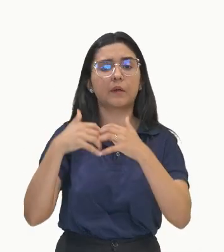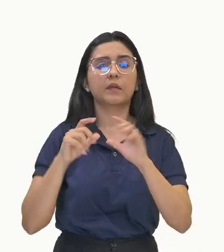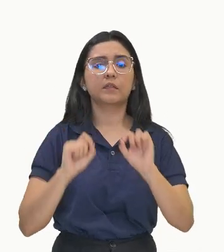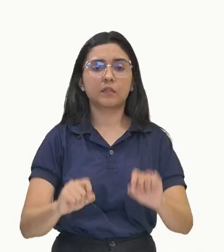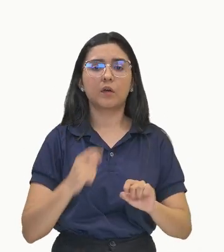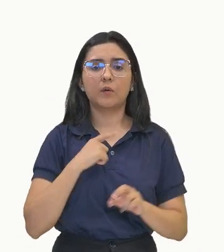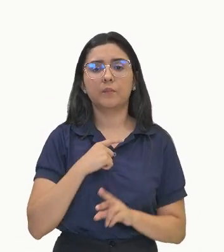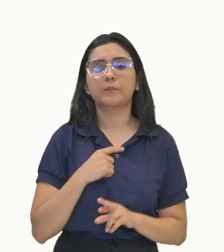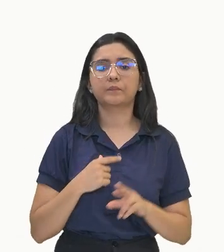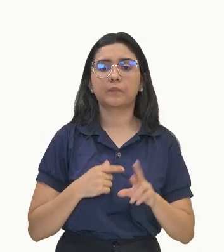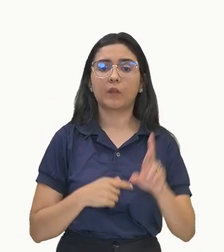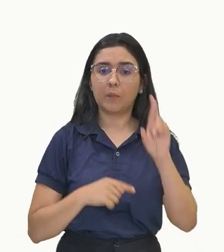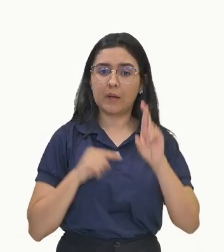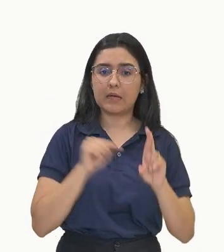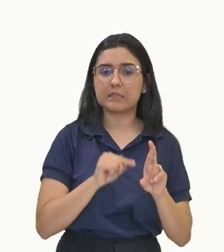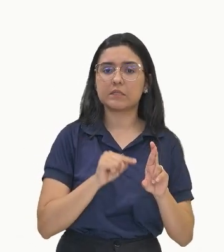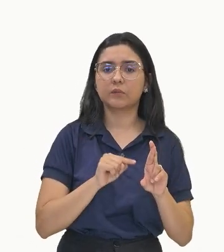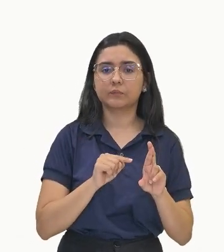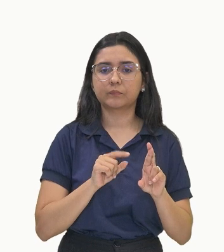química